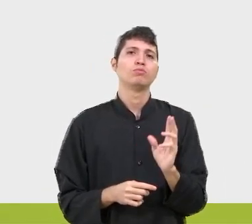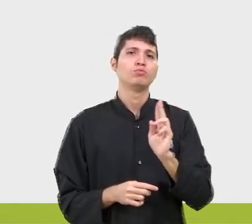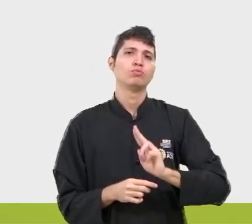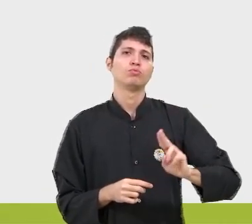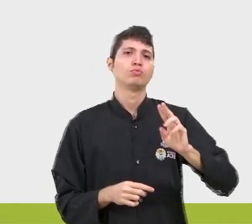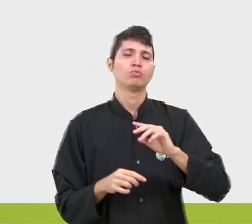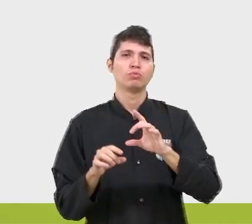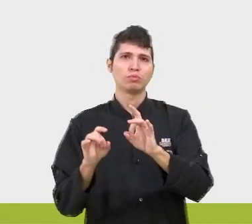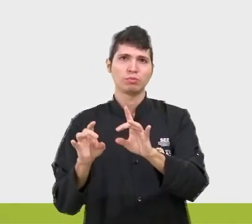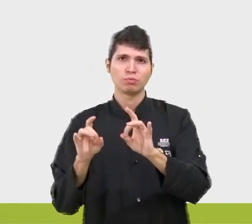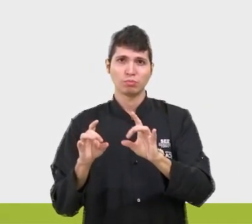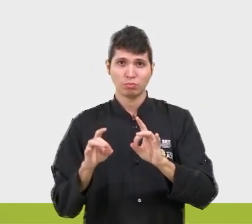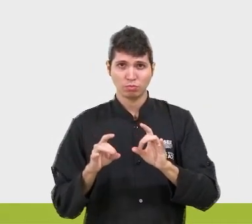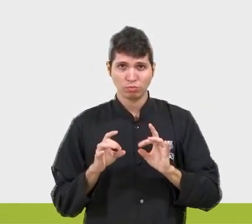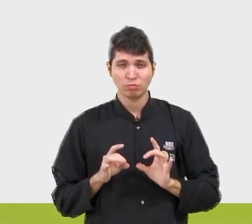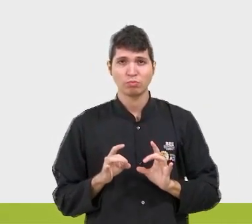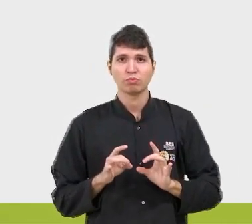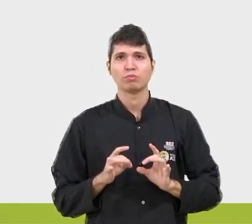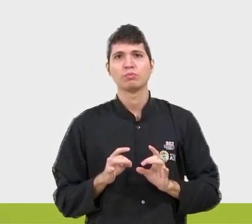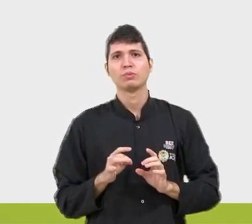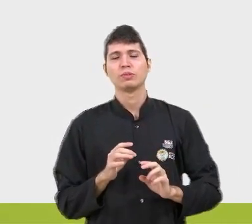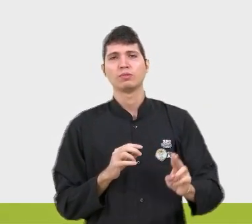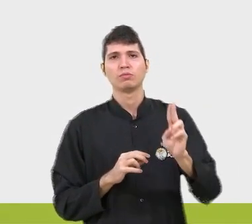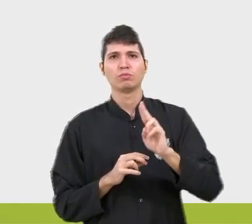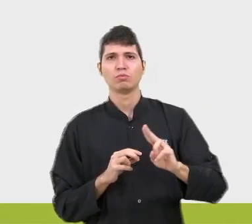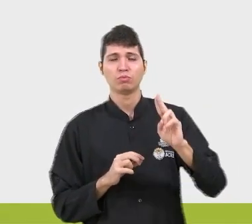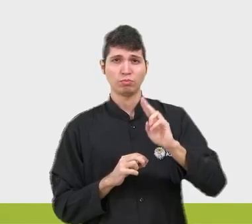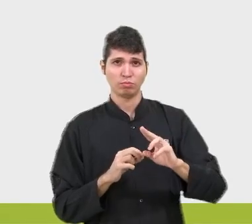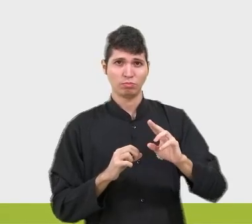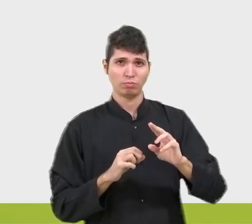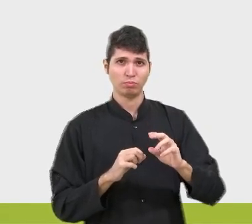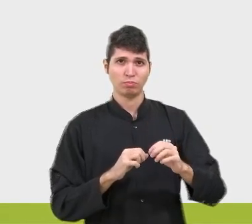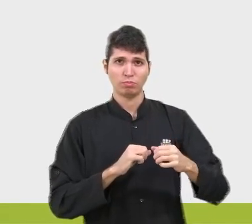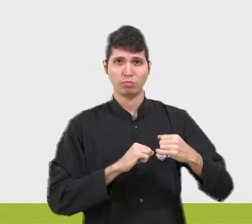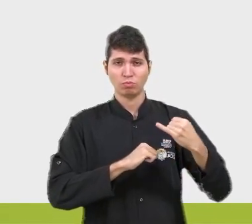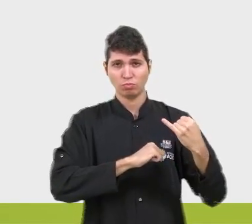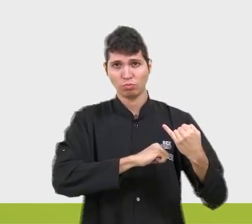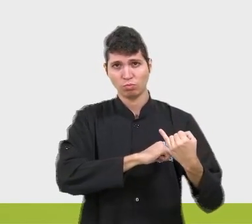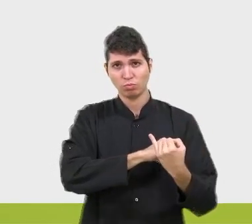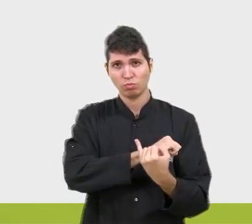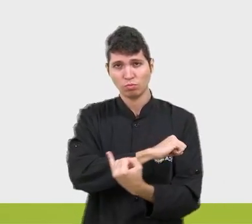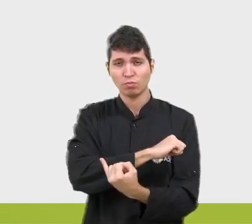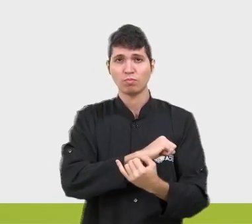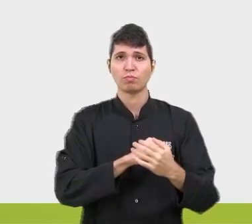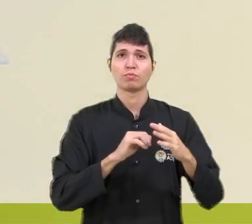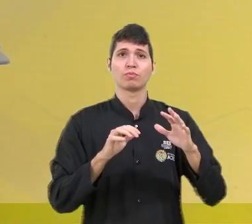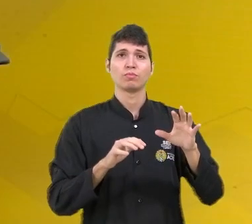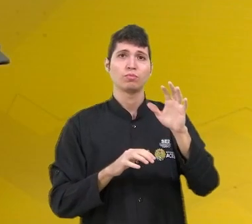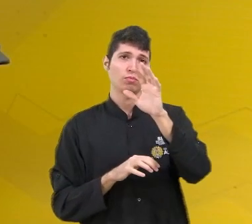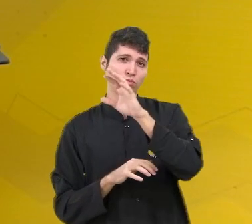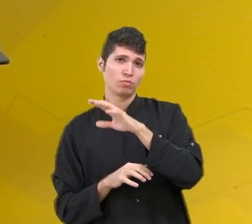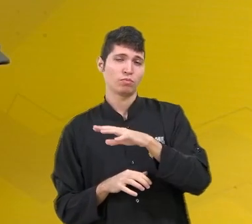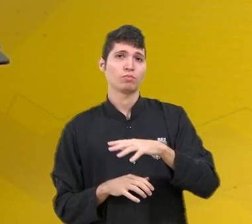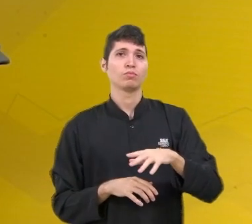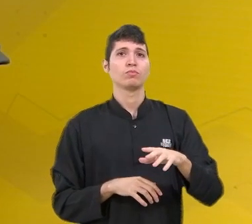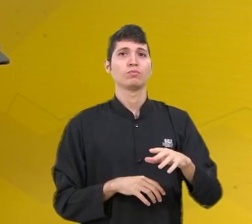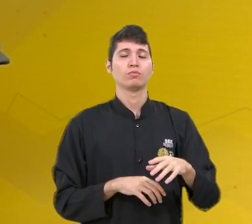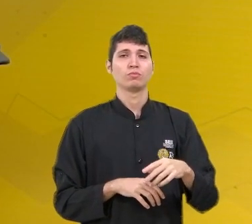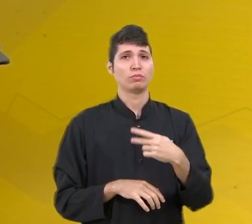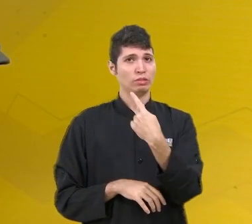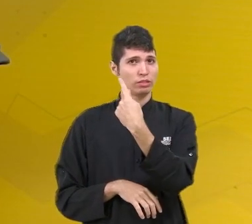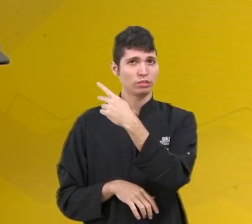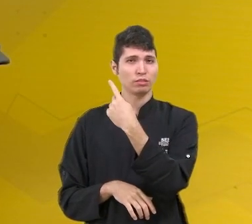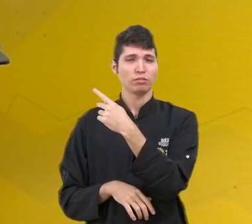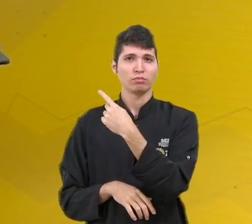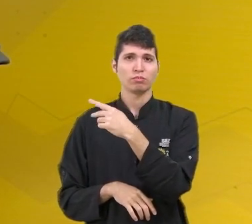analisar os fluxos que ocorrem através da infraestrutura, que dá suporte às redes de informação. Então, a regionalização de Milton Santos, tá? Se cair